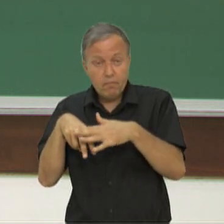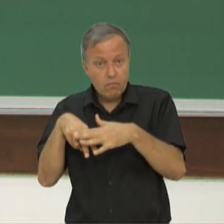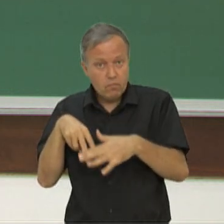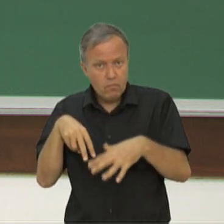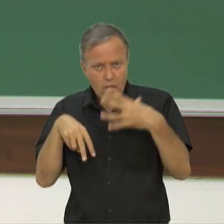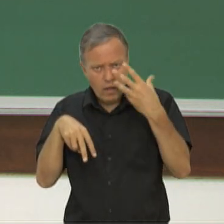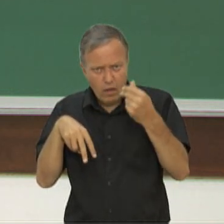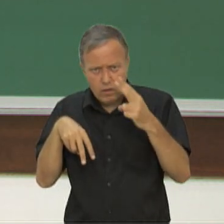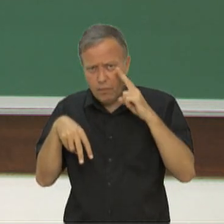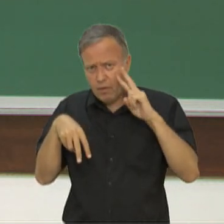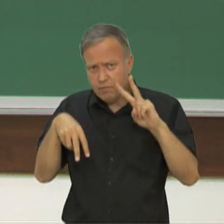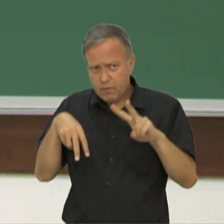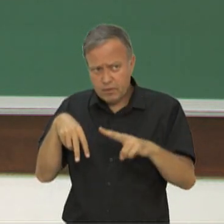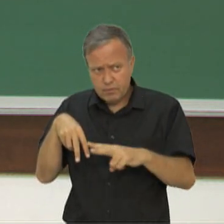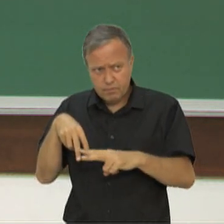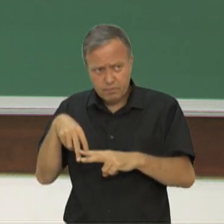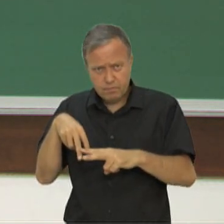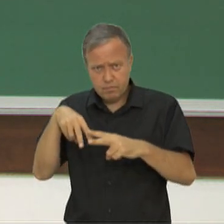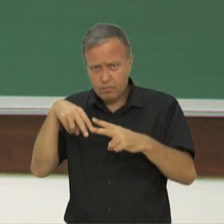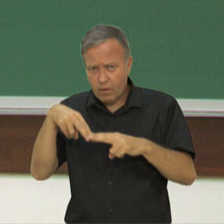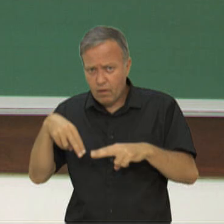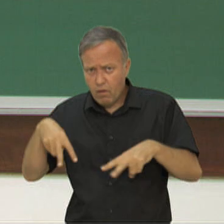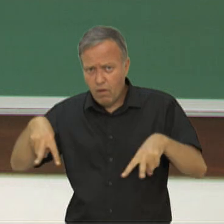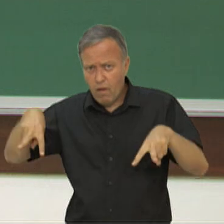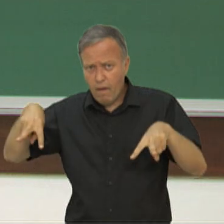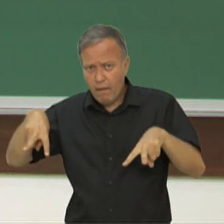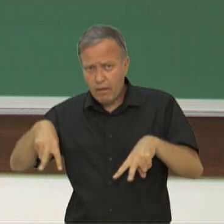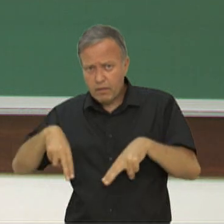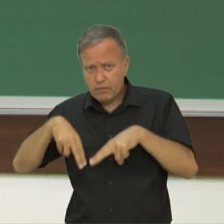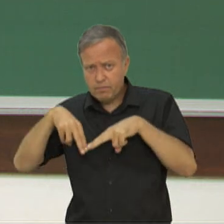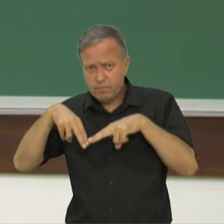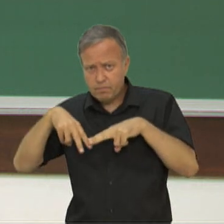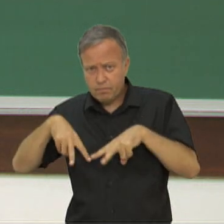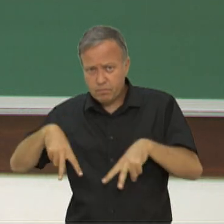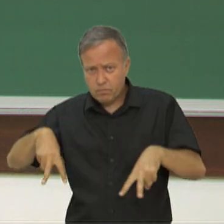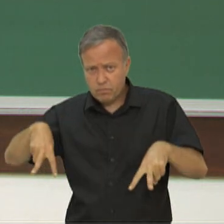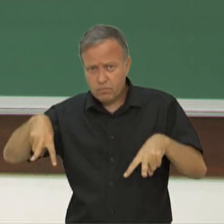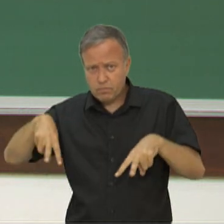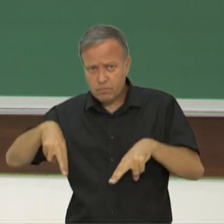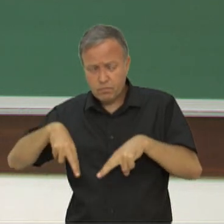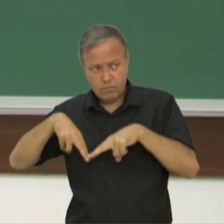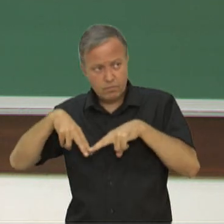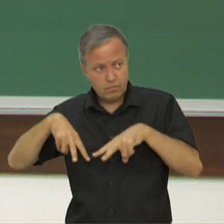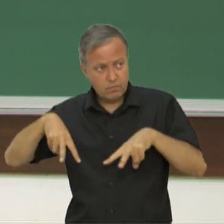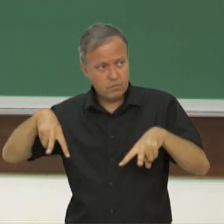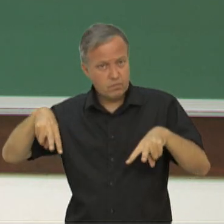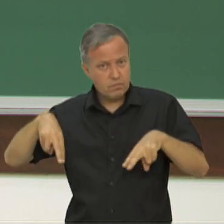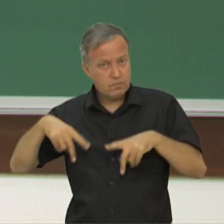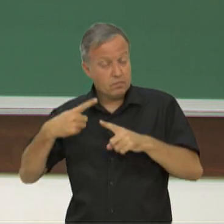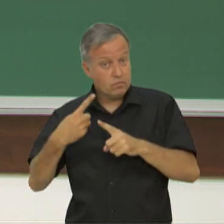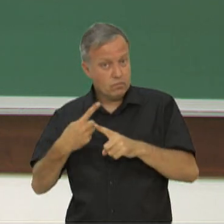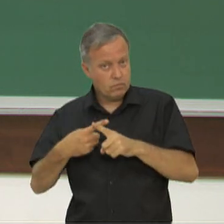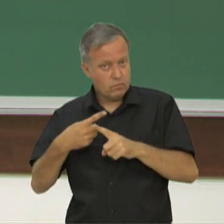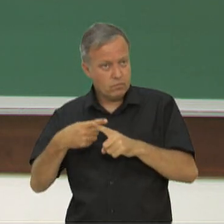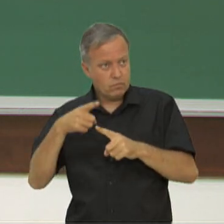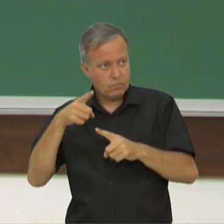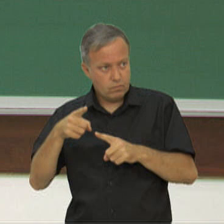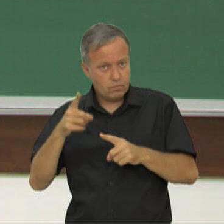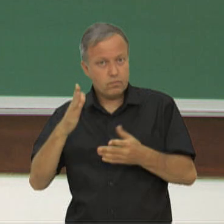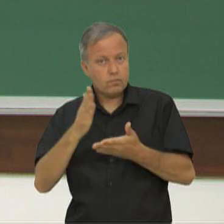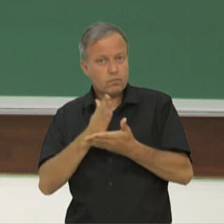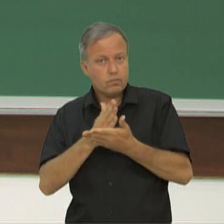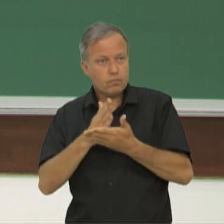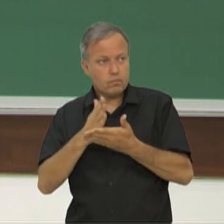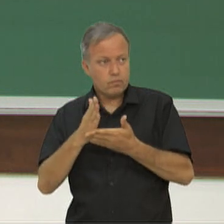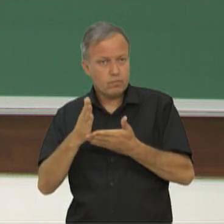E o movimento é completo para a gente visualizar, né? Principalmente porque nesse período já se começou